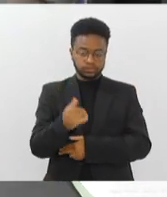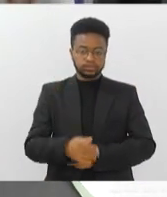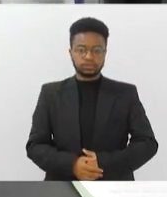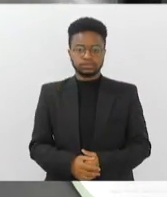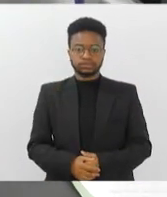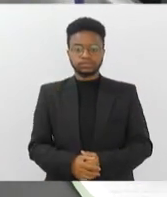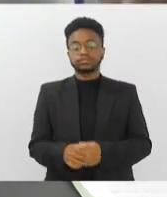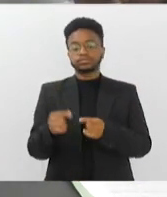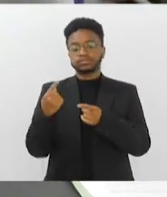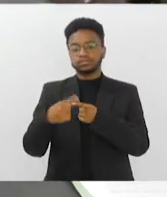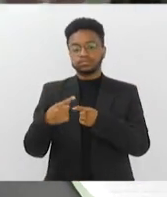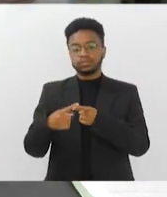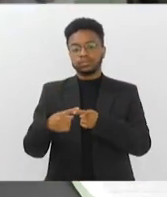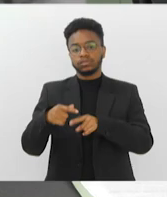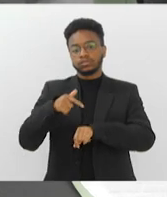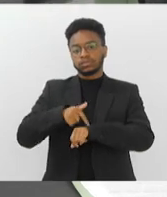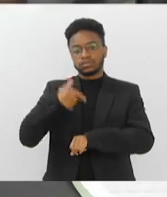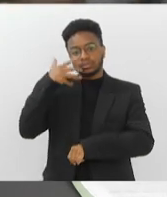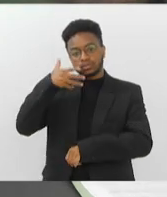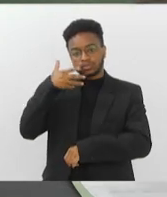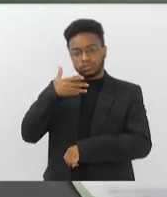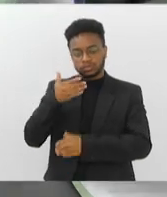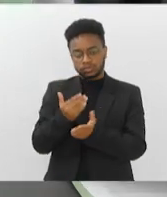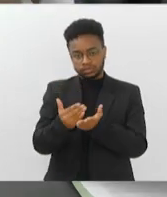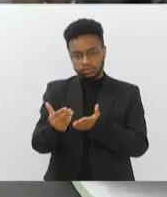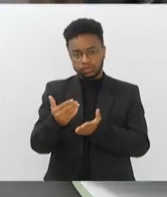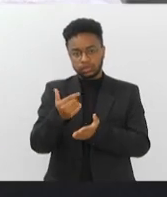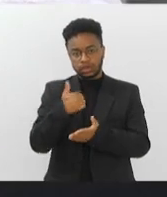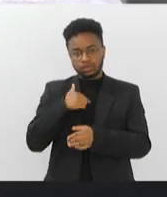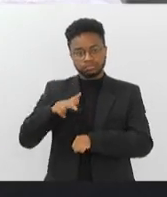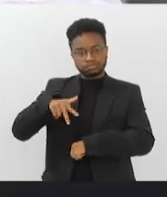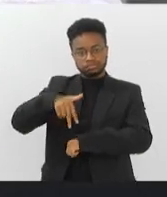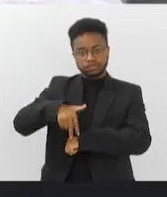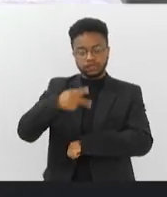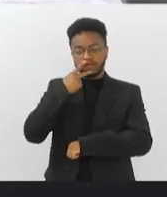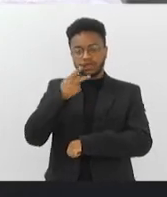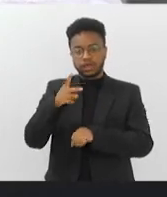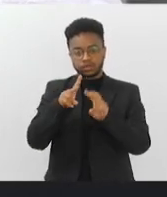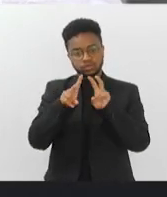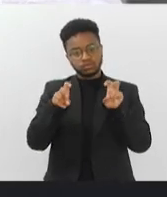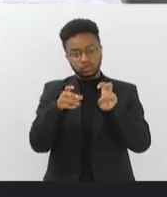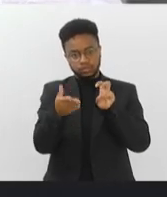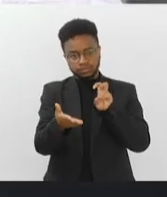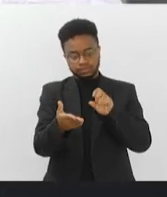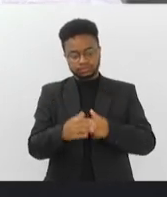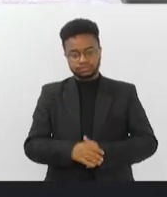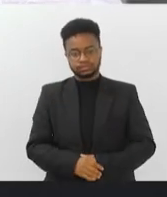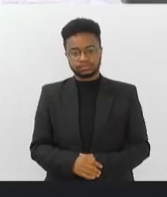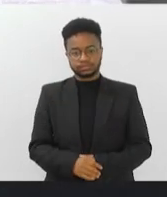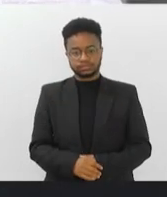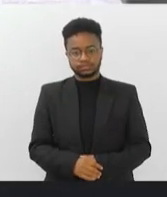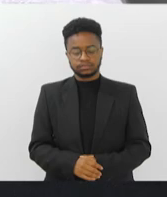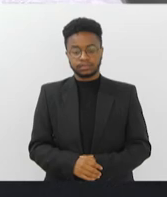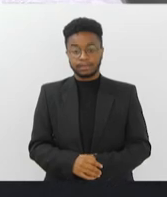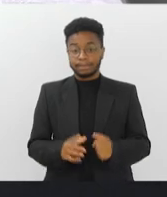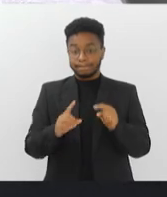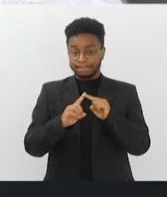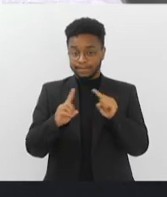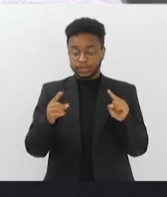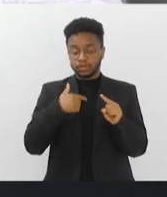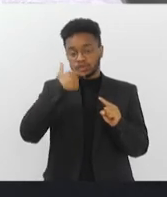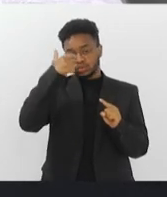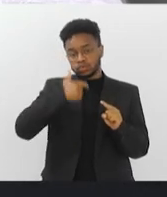no expediente inicial usarei a palavra sobre esse tema. Mas, como também sou